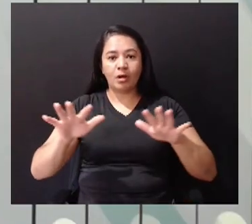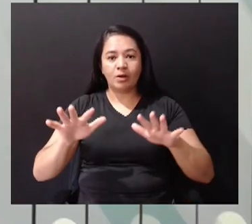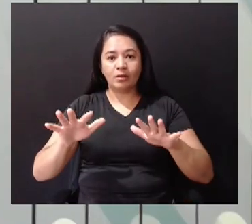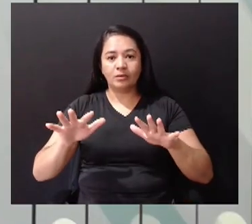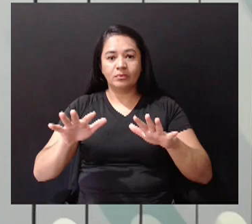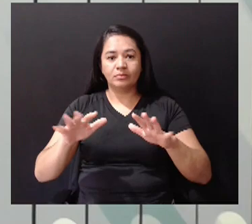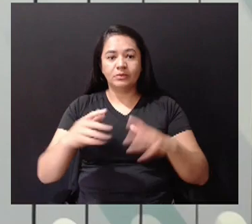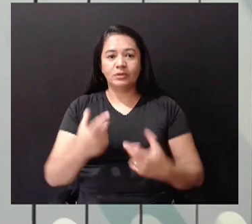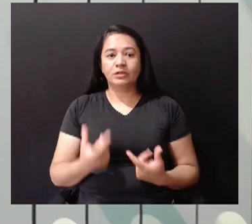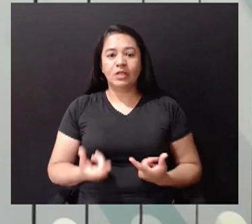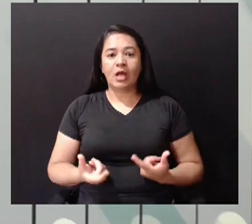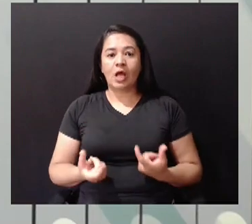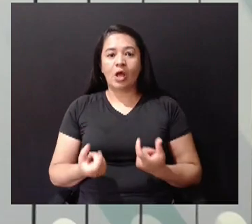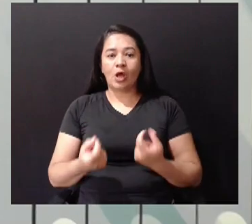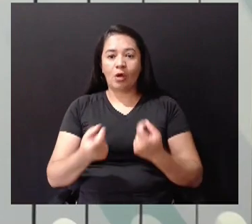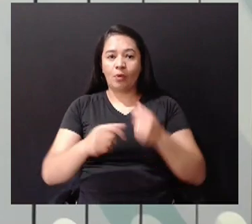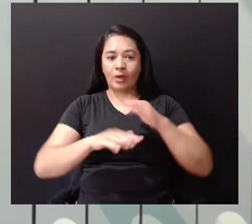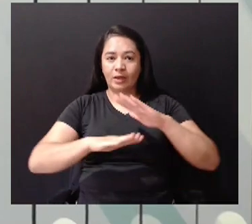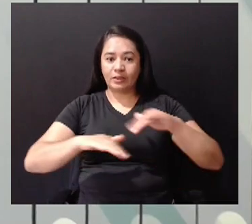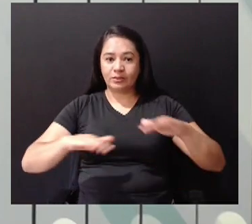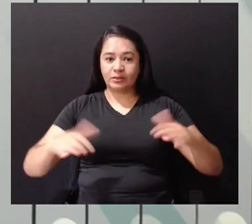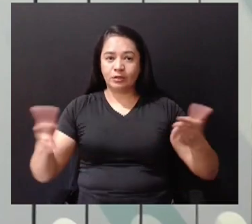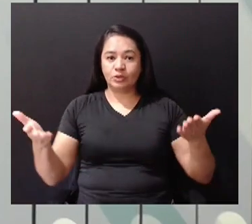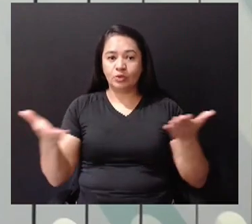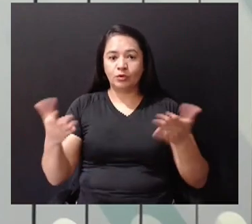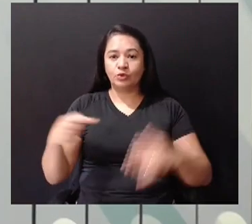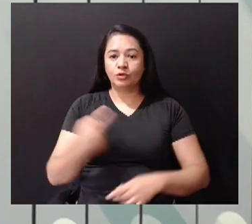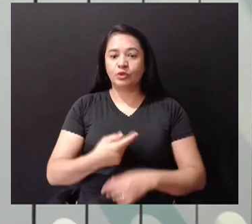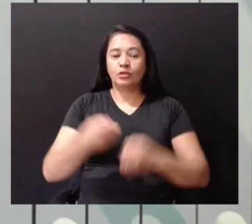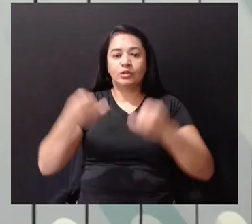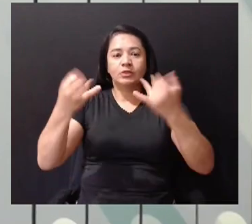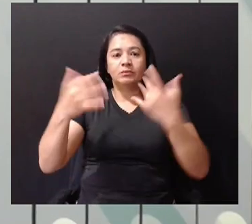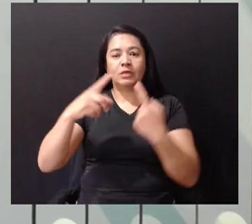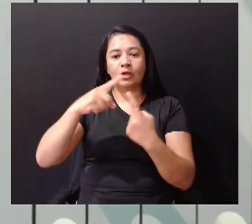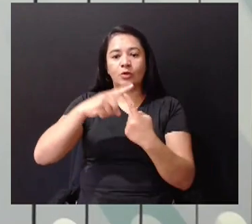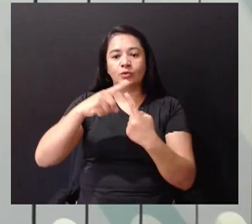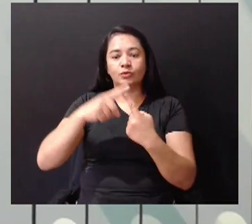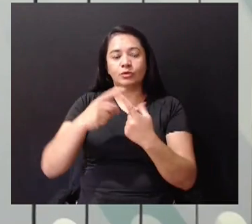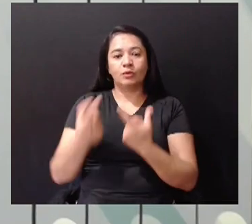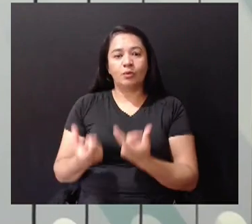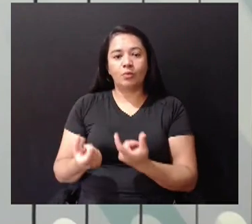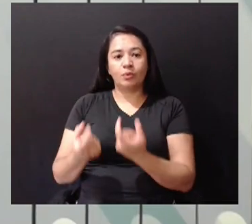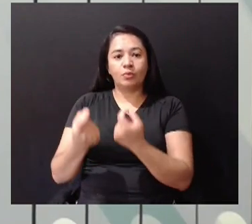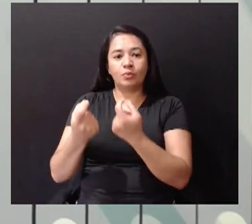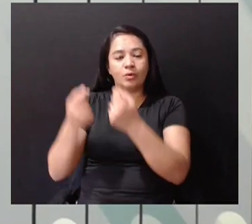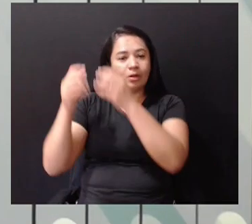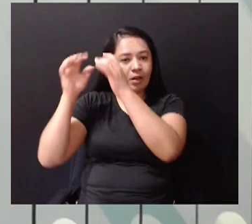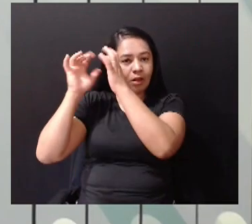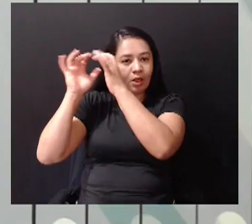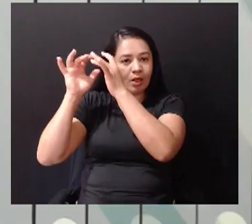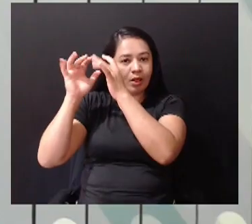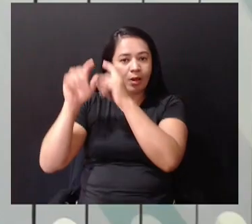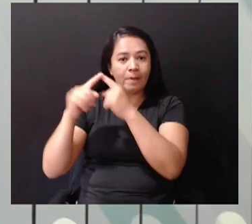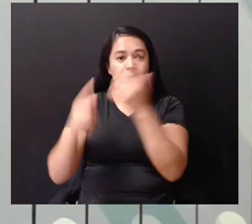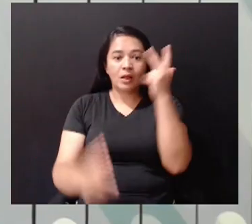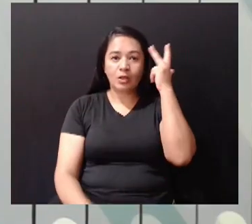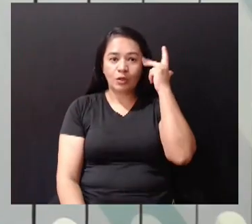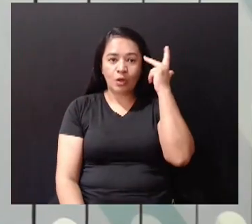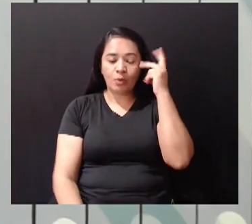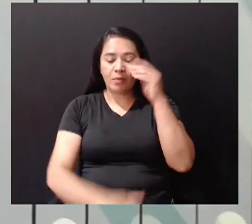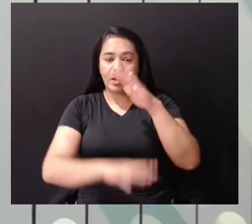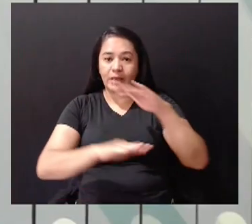infanto-juvenil. Hoje, vamos falar sobre um tipo de tumor cerebral que, apesar de ser o mais comum em crianças, ainda é